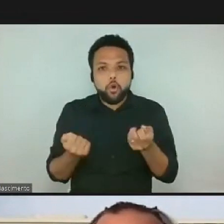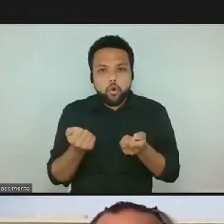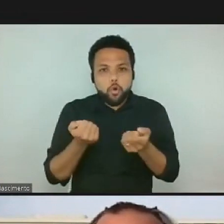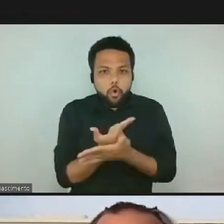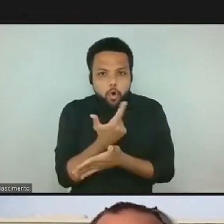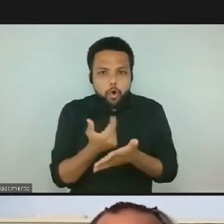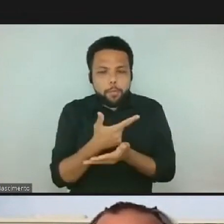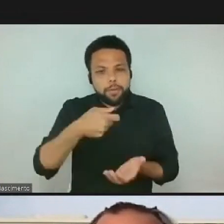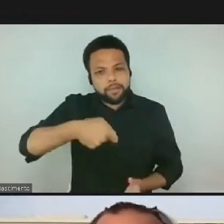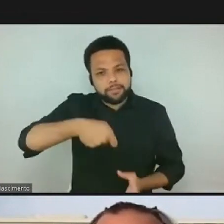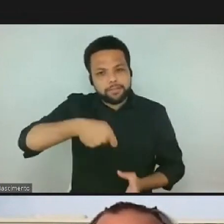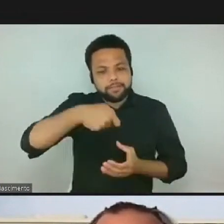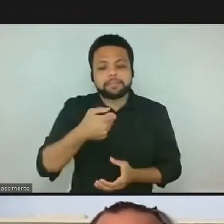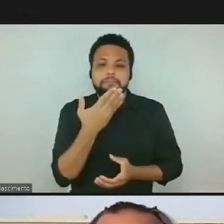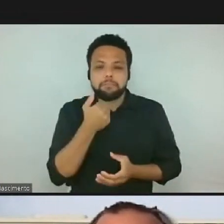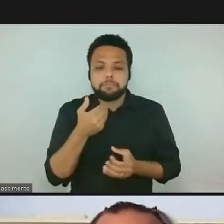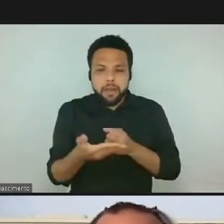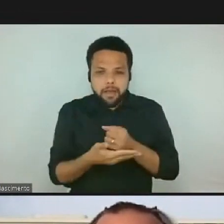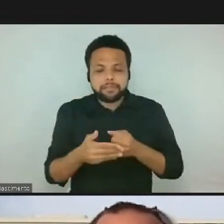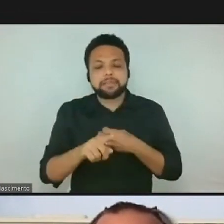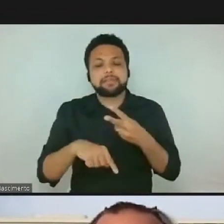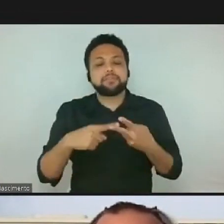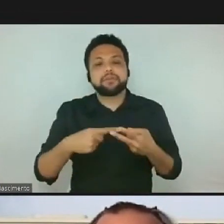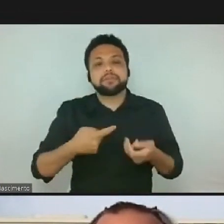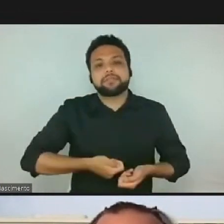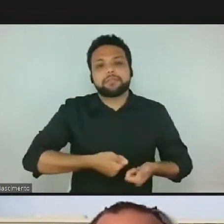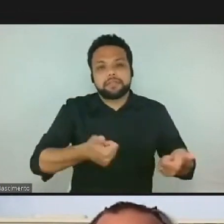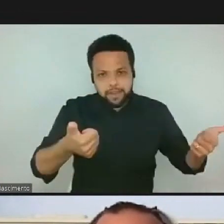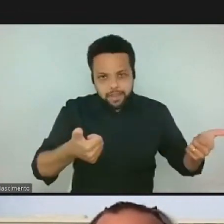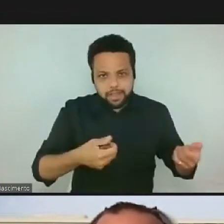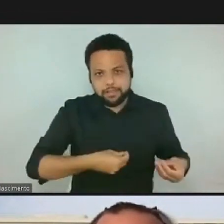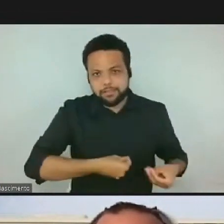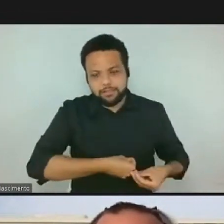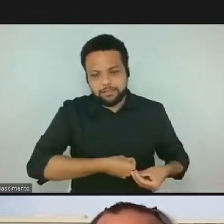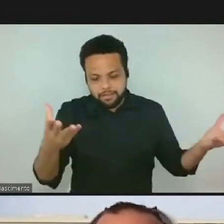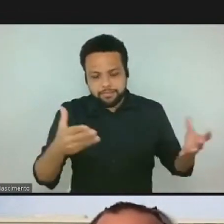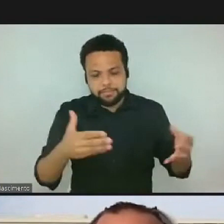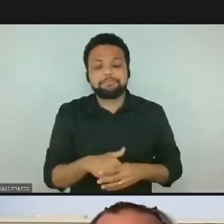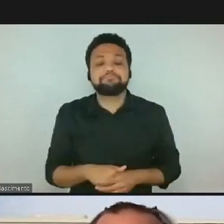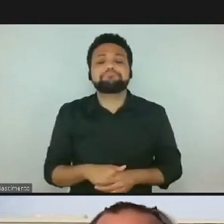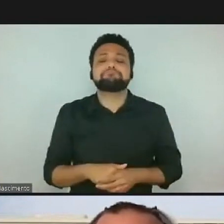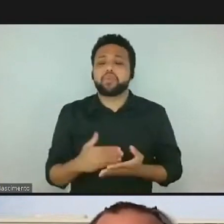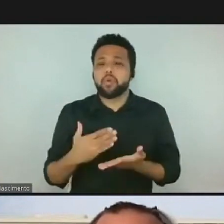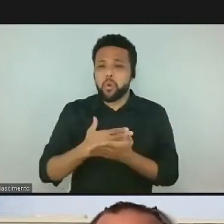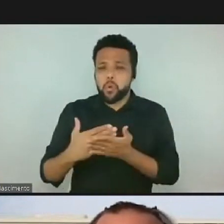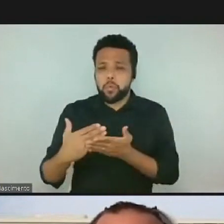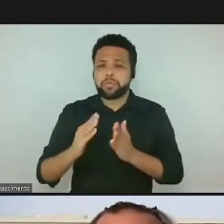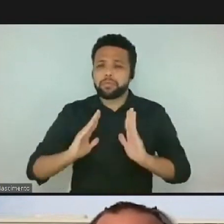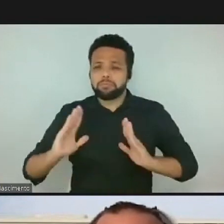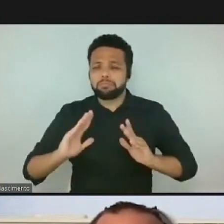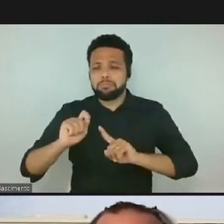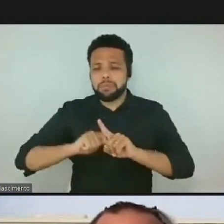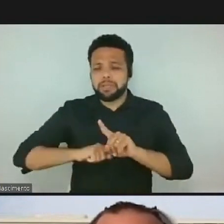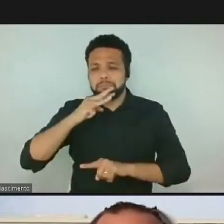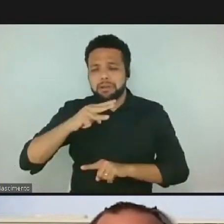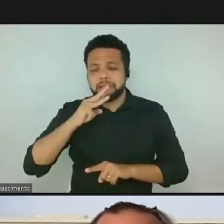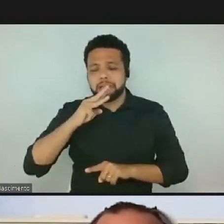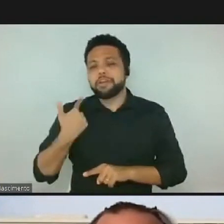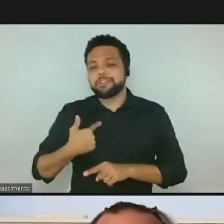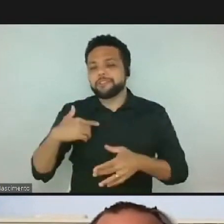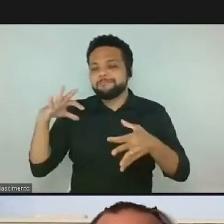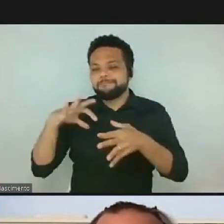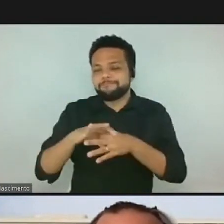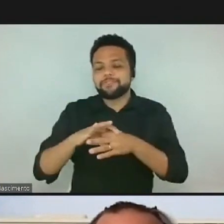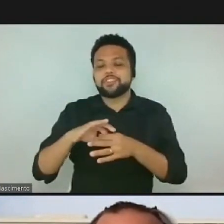começou em março, nós atrelamos algumas datas comemorativas, como, por exemplo, na Páscoa, nós